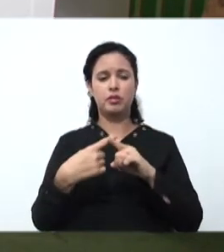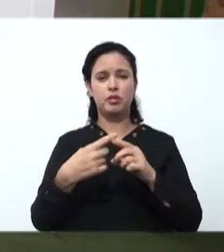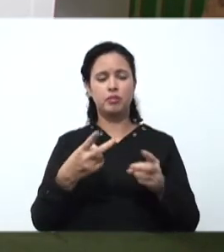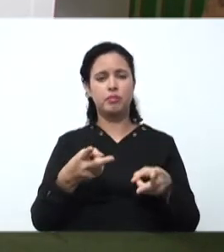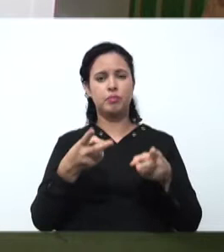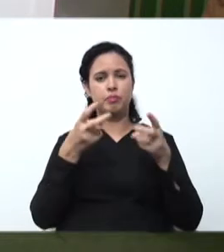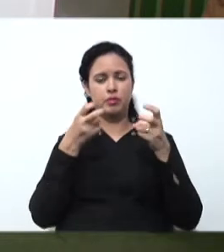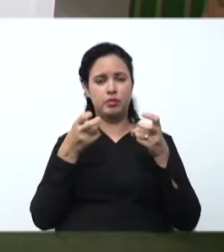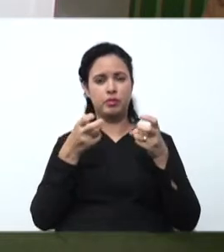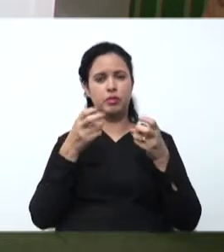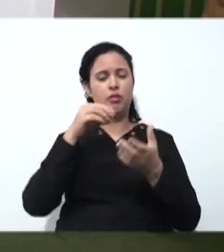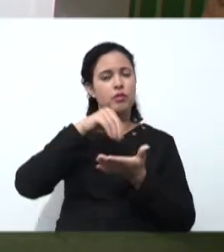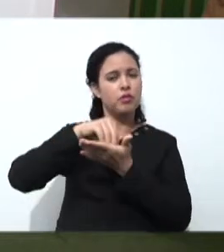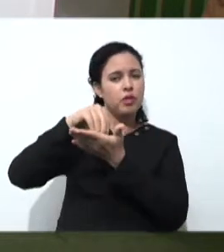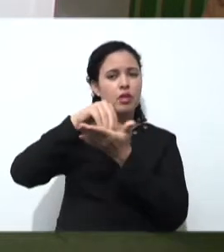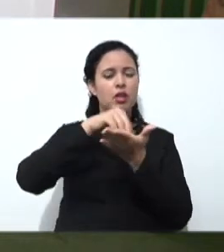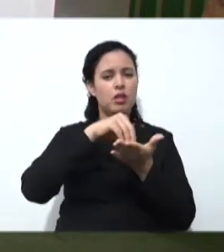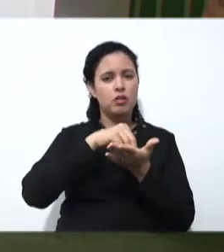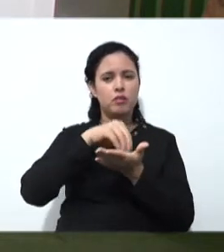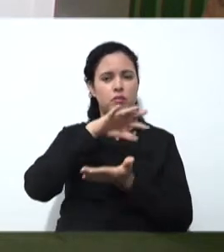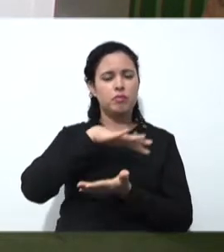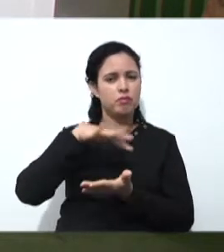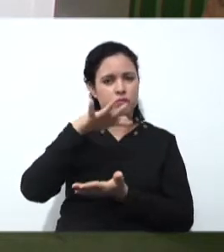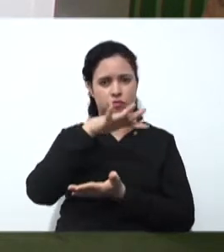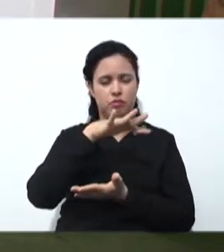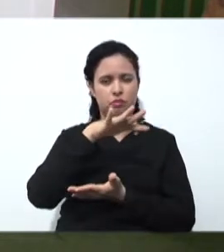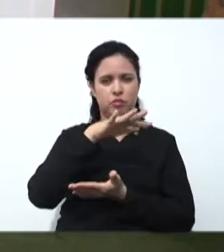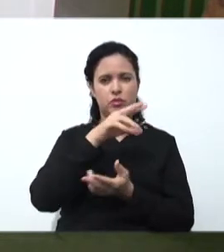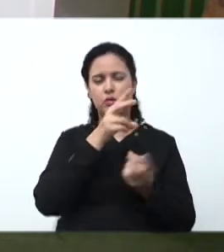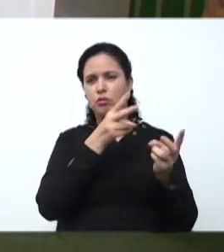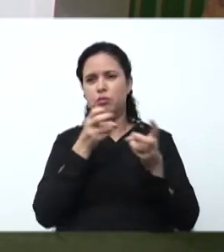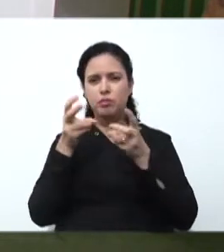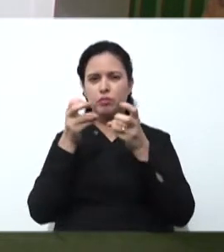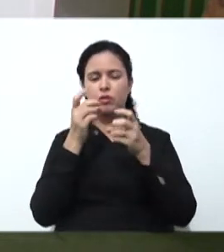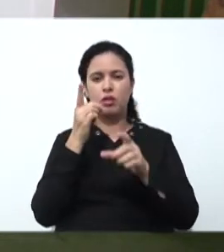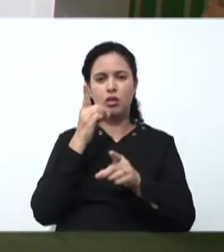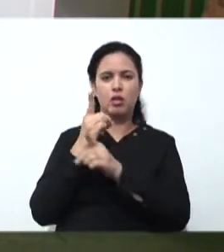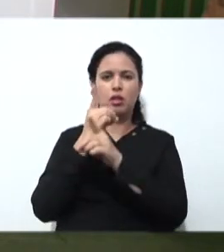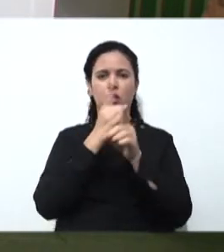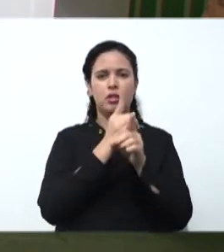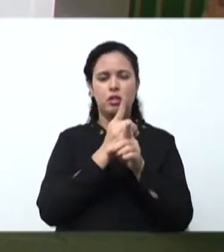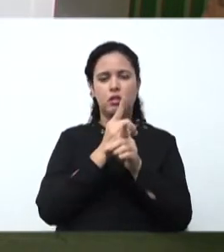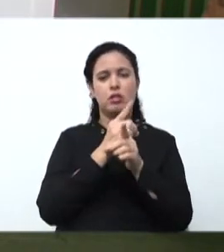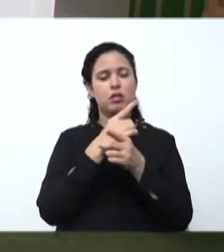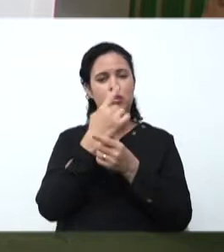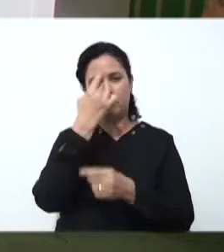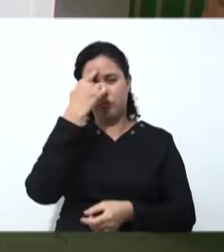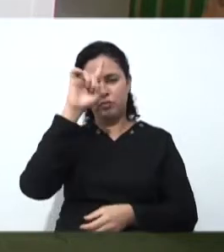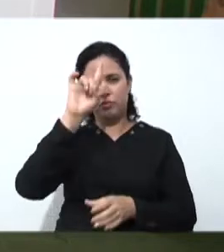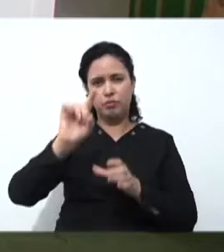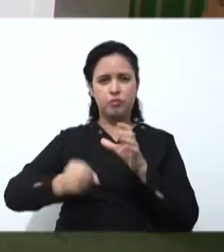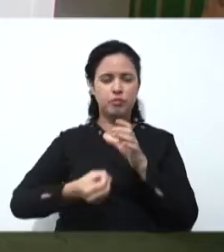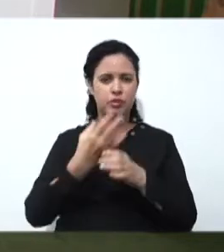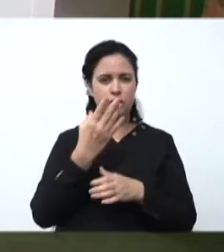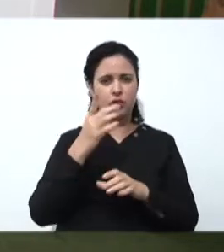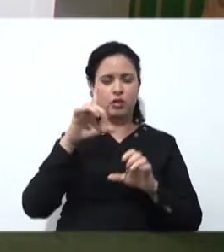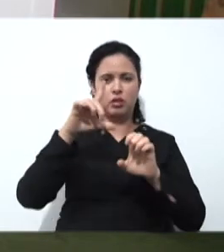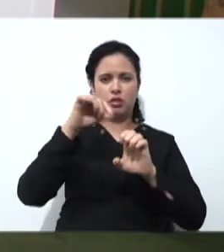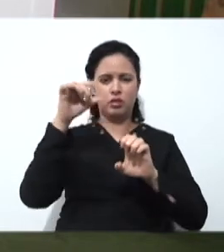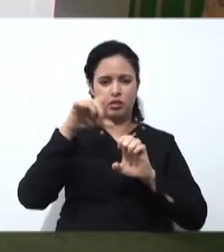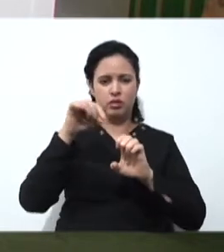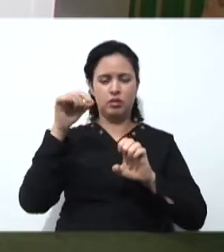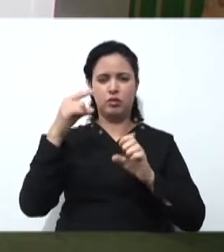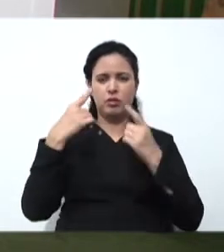uma escassez aí, tá faltando alguma coisa no mercado. Eu olhei, enxerguei, então eu criei. Isso é uma ação empreendedora muito